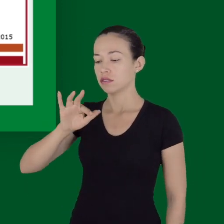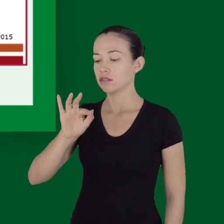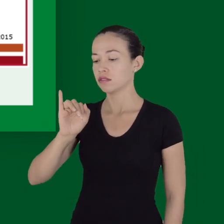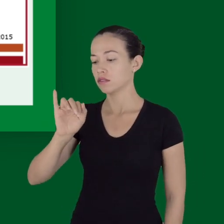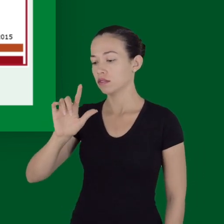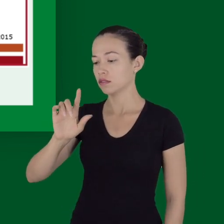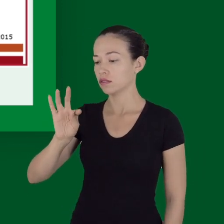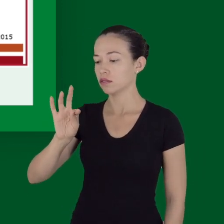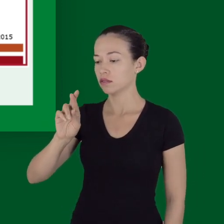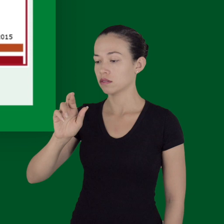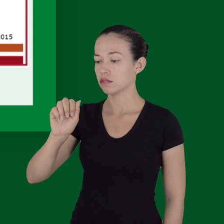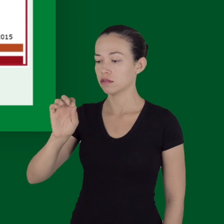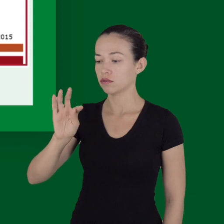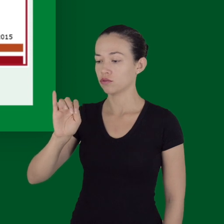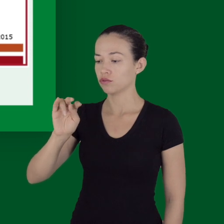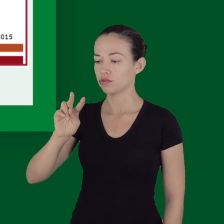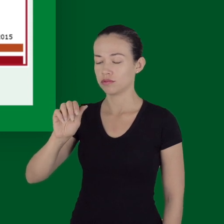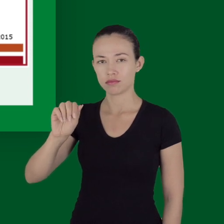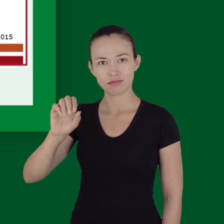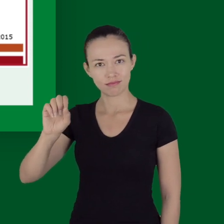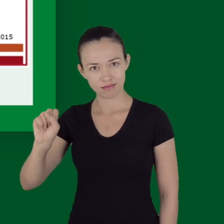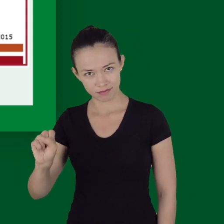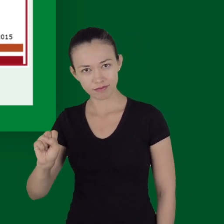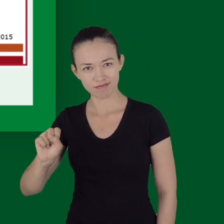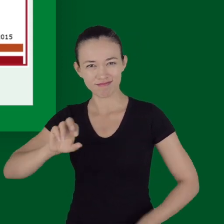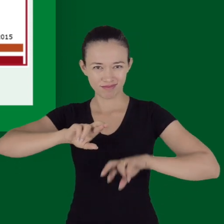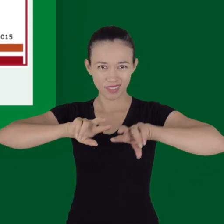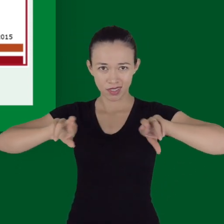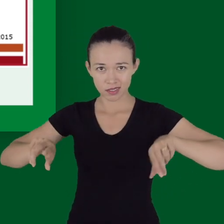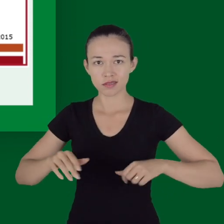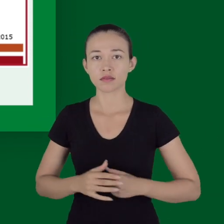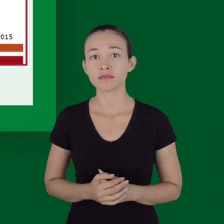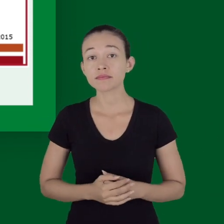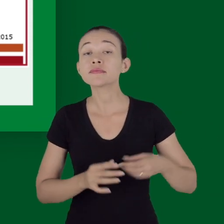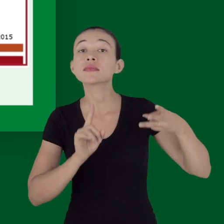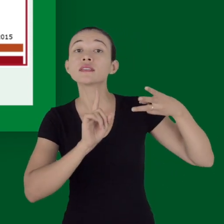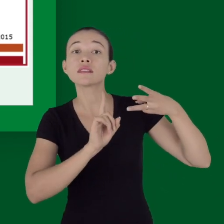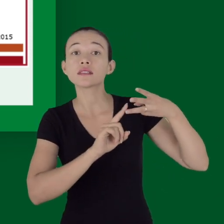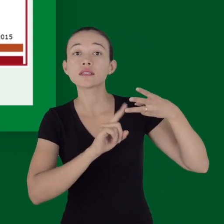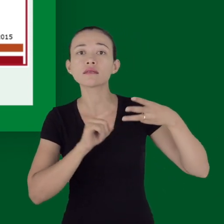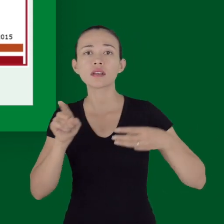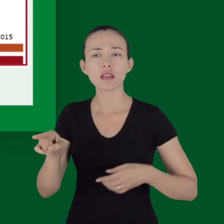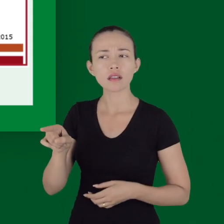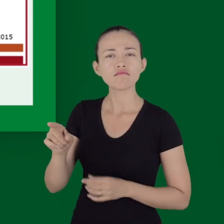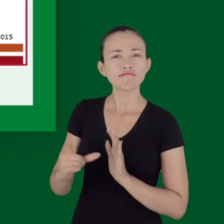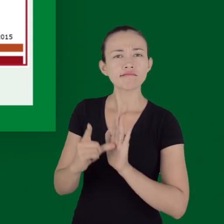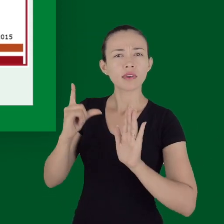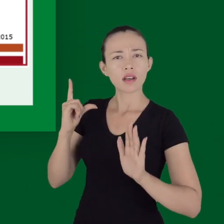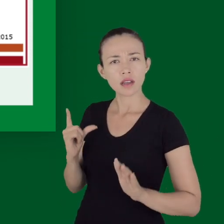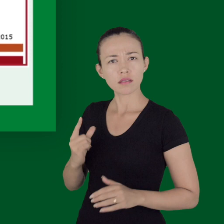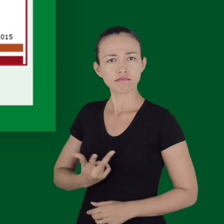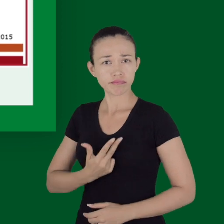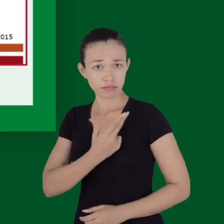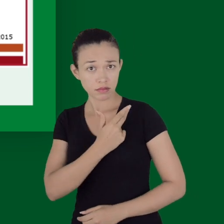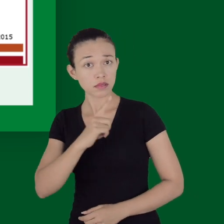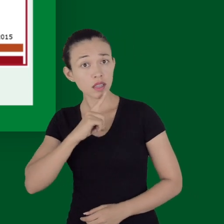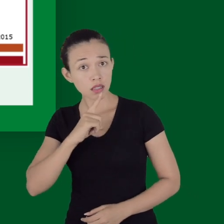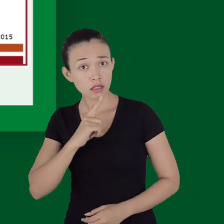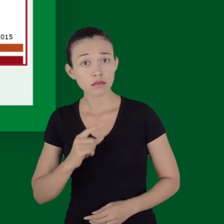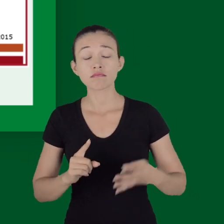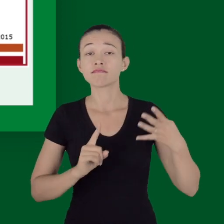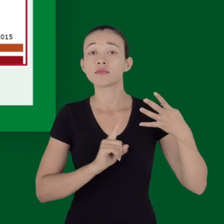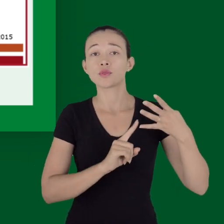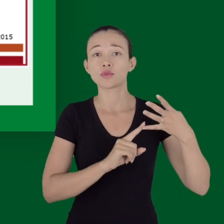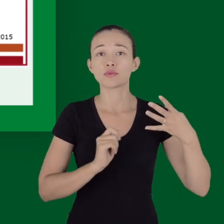doenças infiltrativas, como sarcoidose, amiloidose. Trauma cirúrgico também é importante saber se o paciente passou pela cirurgia dentro